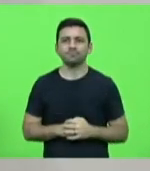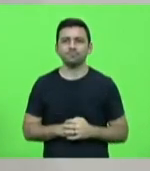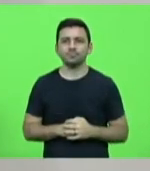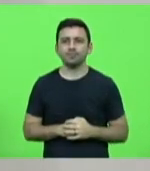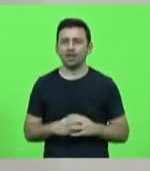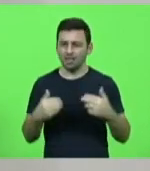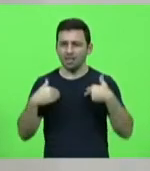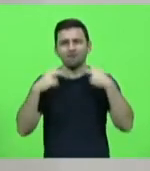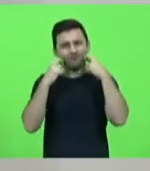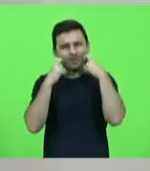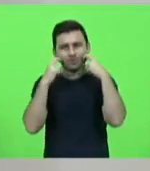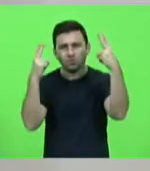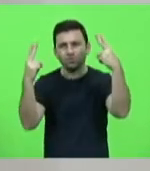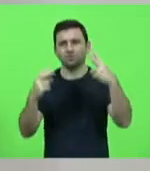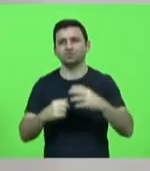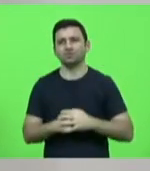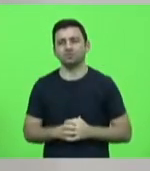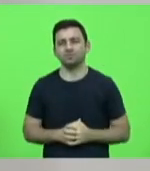Eu tenho vergonha.